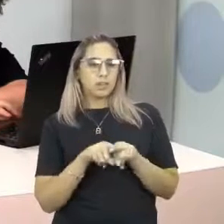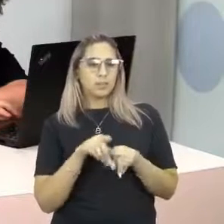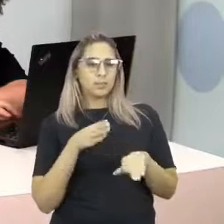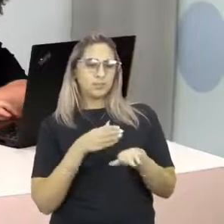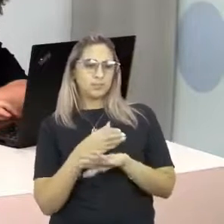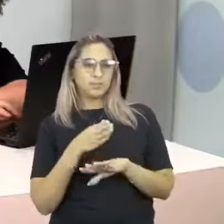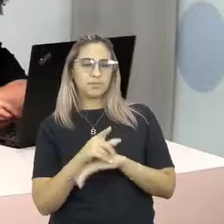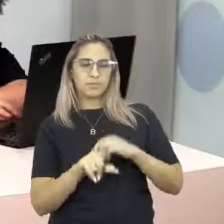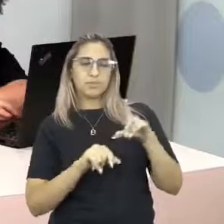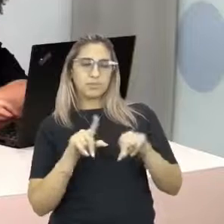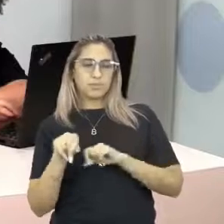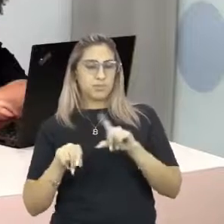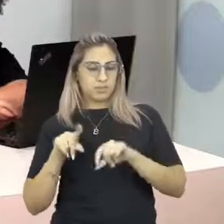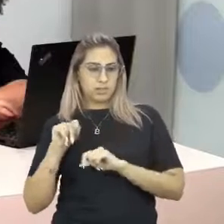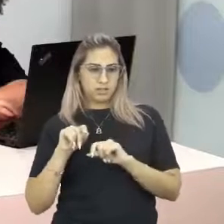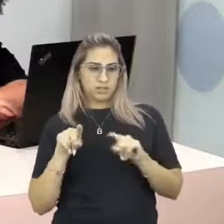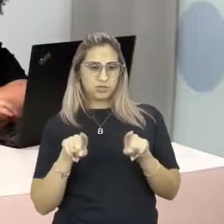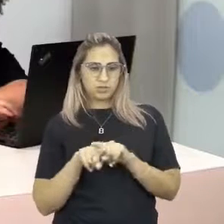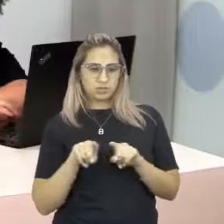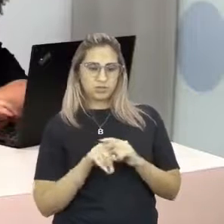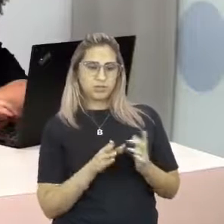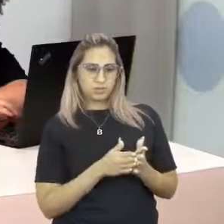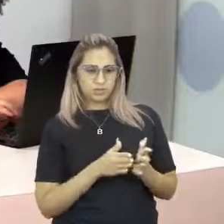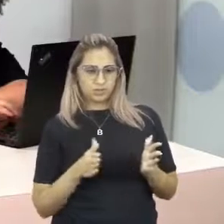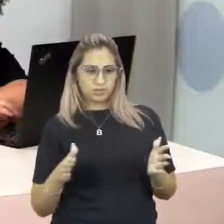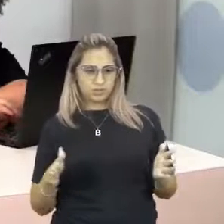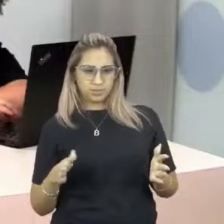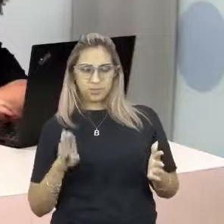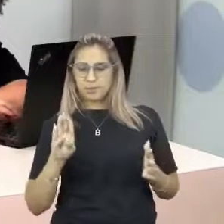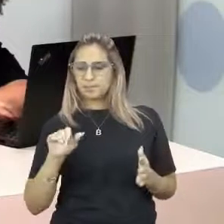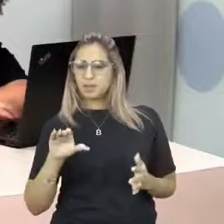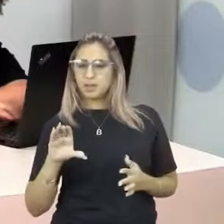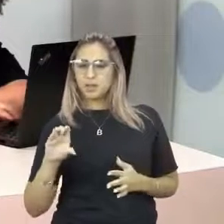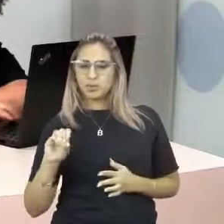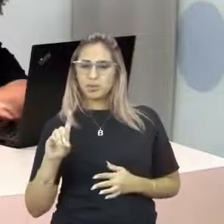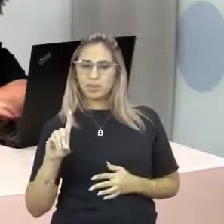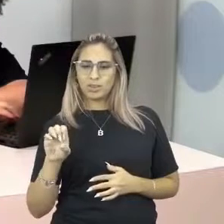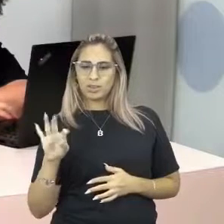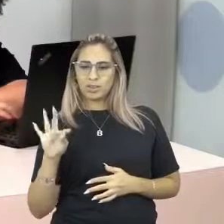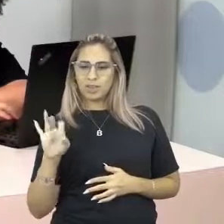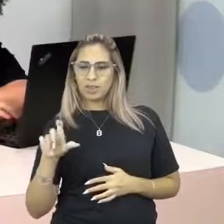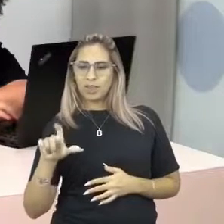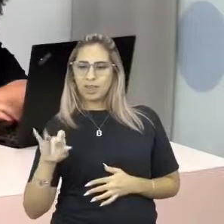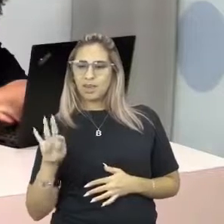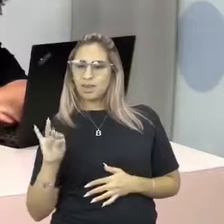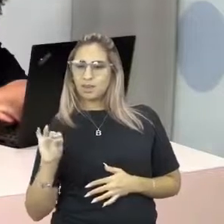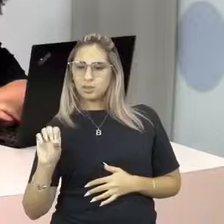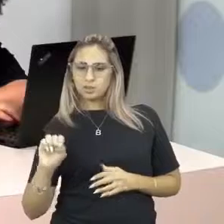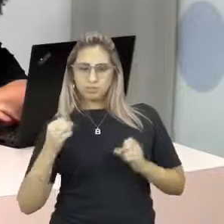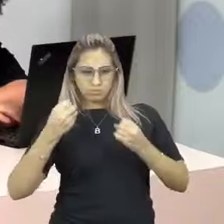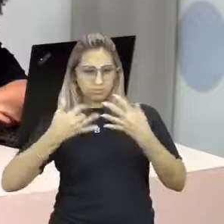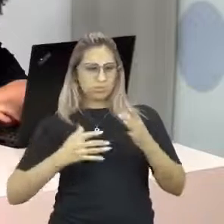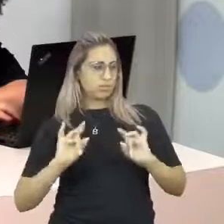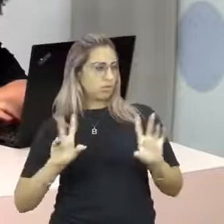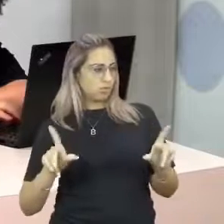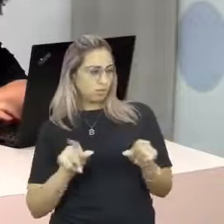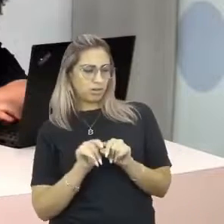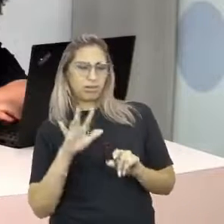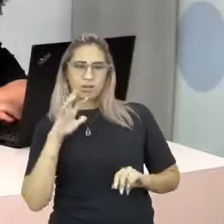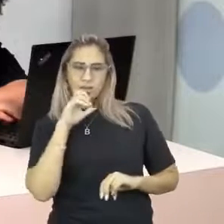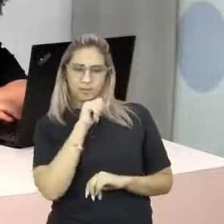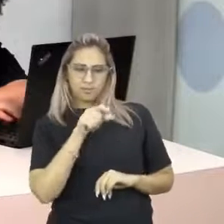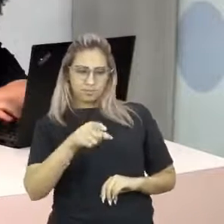processo seletivo, fez na verdade, porque já foi o processo, ele fez lá no Banco de Talentos, que é outra plataforma. Então, só para explicar para todo mundo aqui,